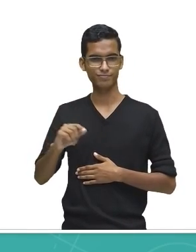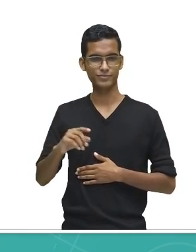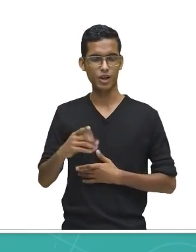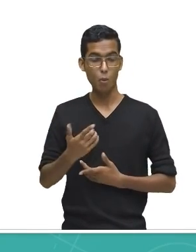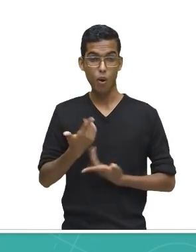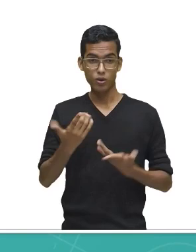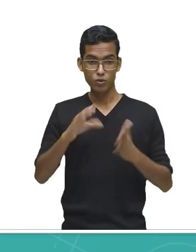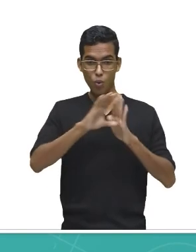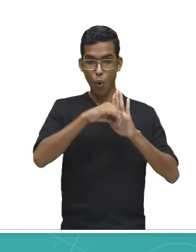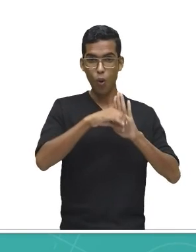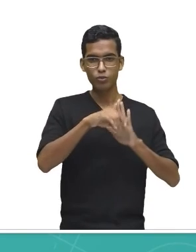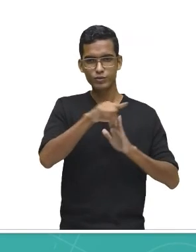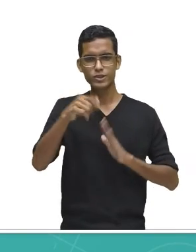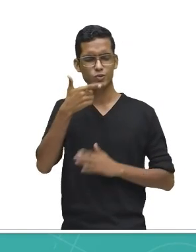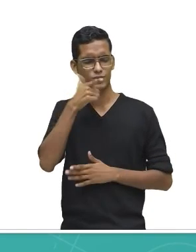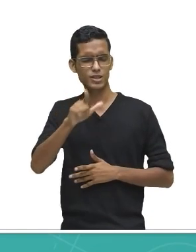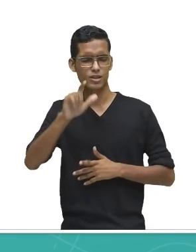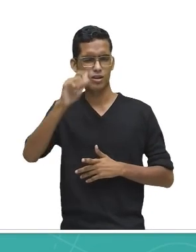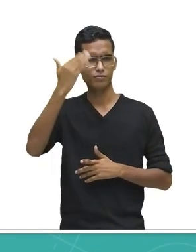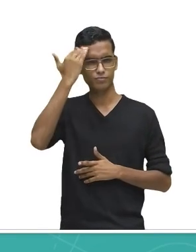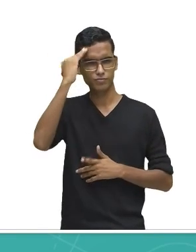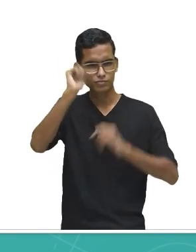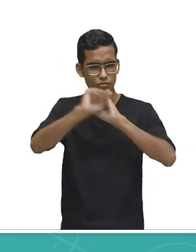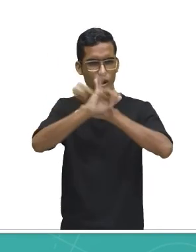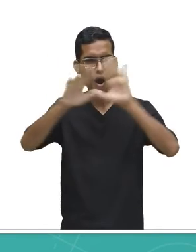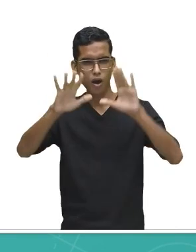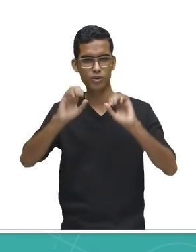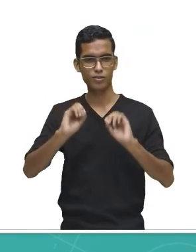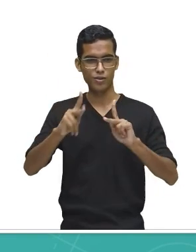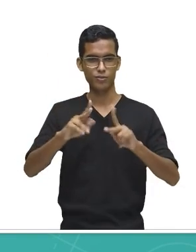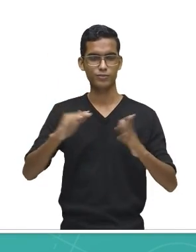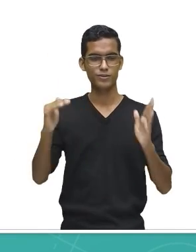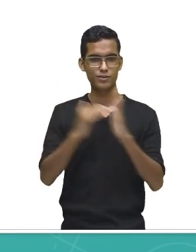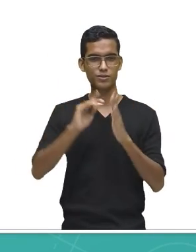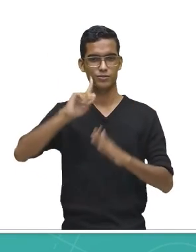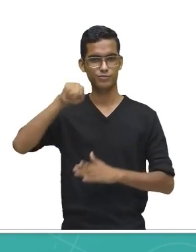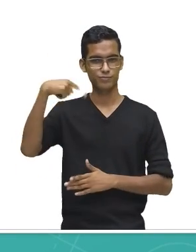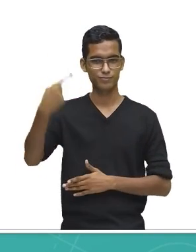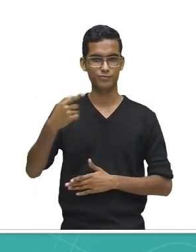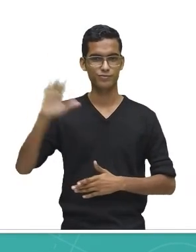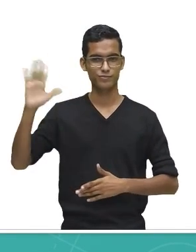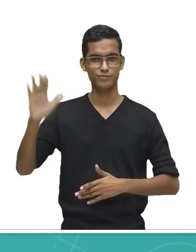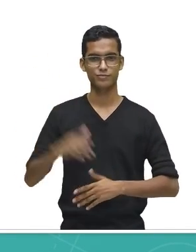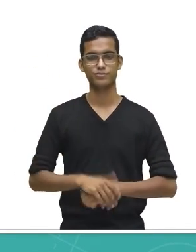assunto, pesquise mais sobre ele, leia mais e até a próxima aula.